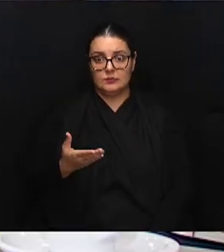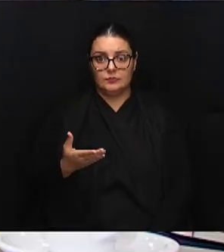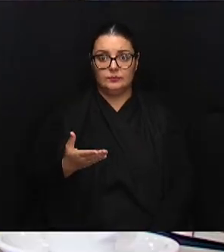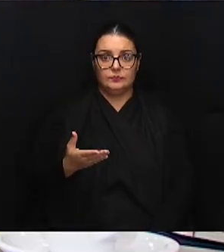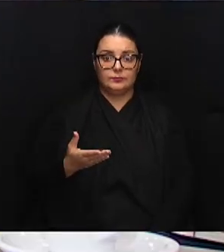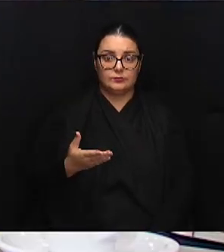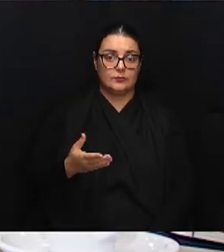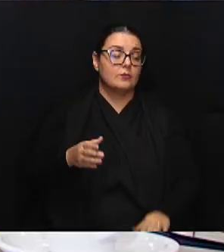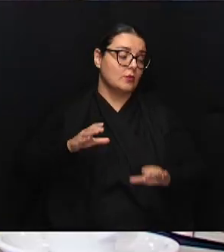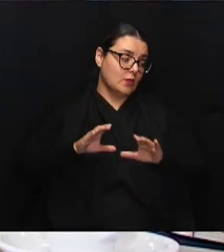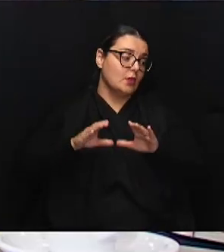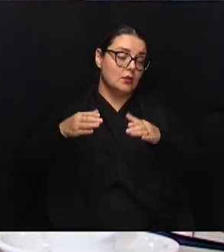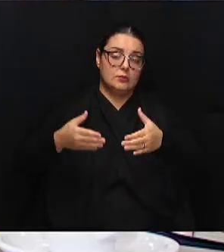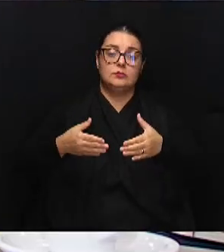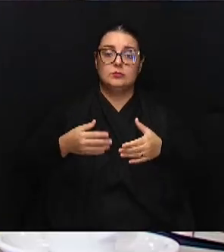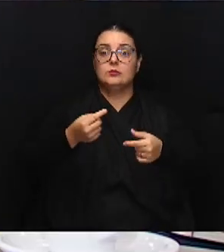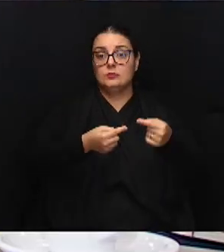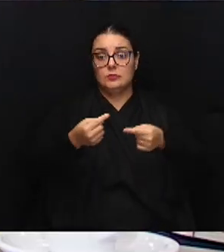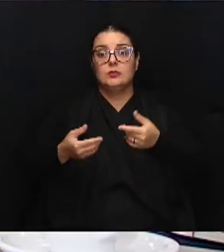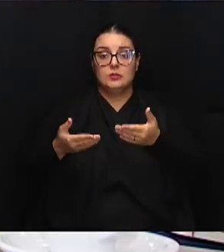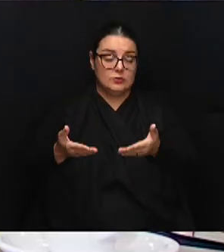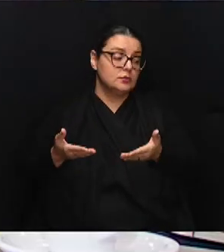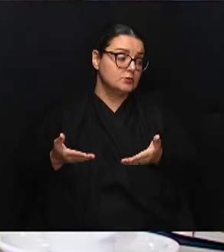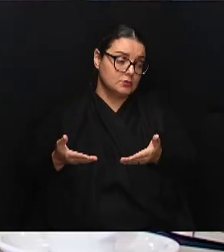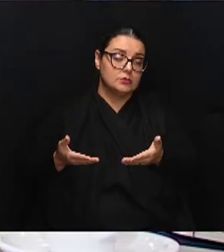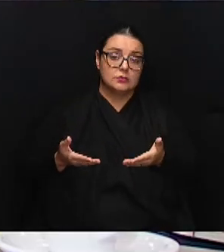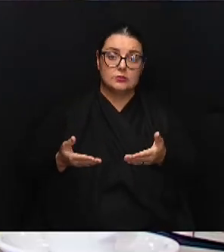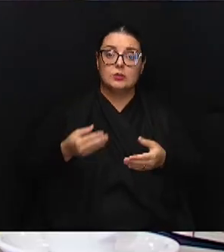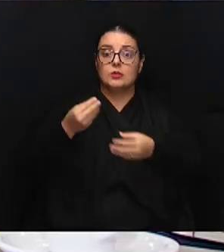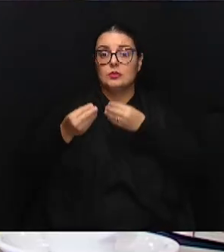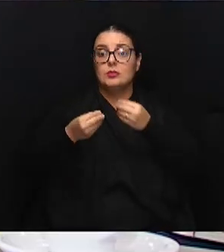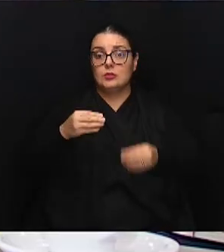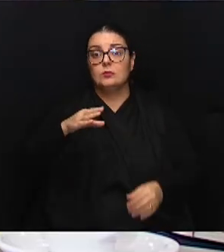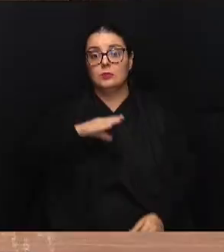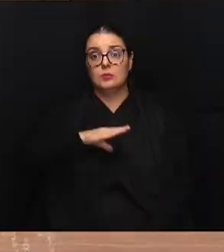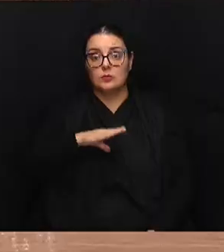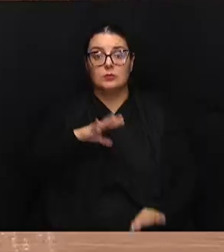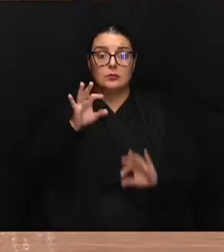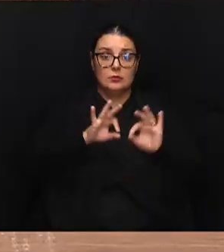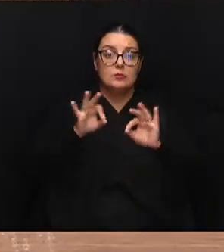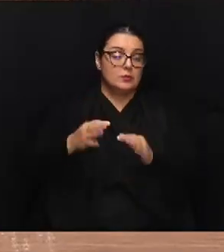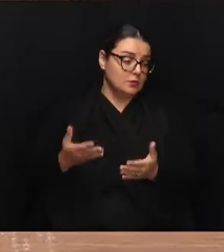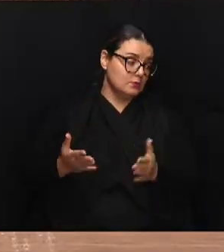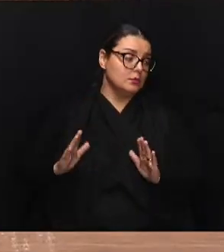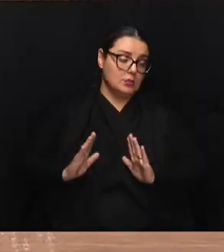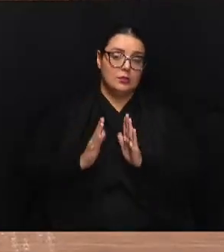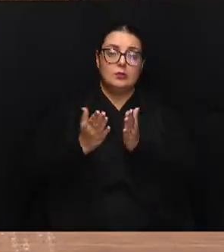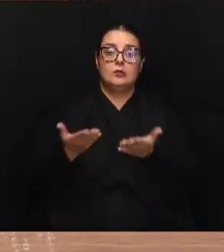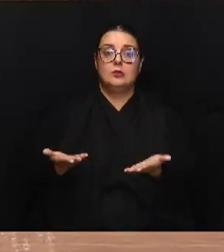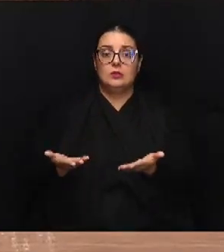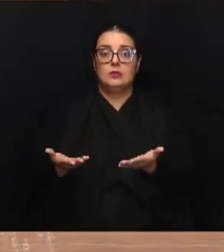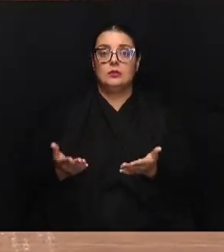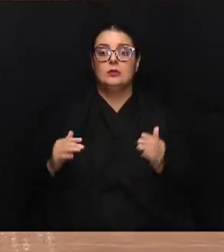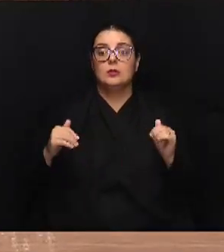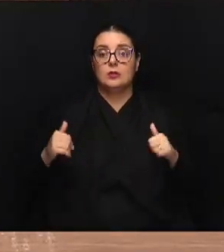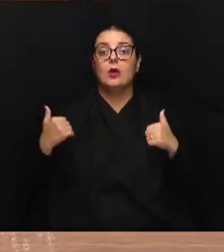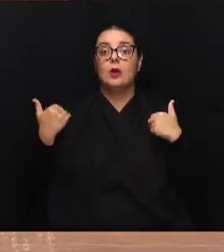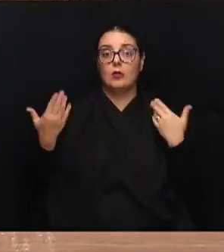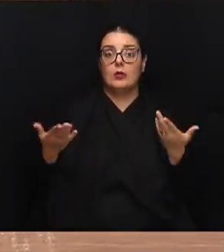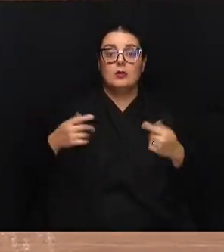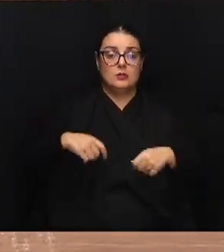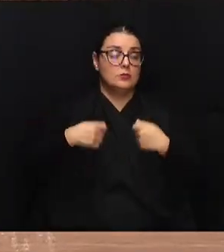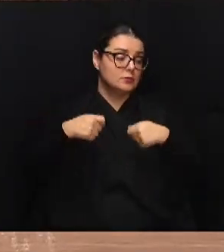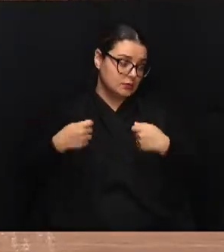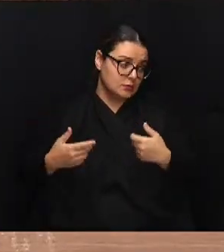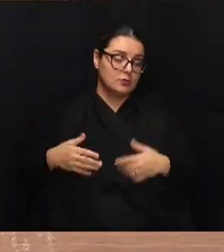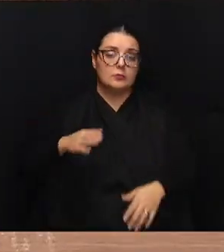o Congresso serviu para discutir isso, né, como os municípios estão se preparando para enfrentar isso, quais as necessidades